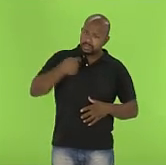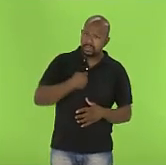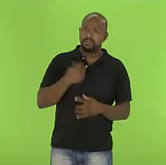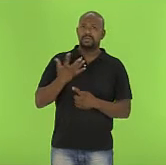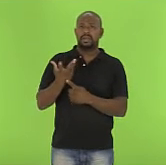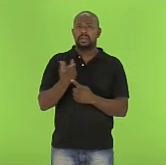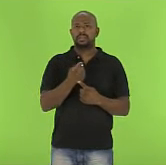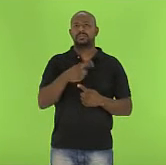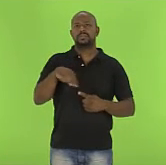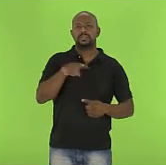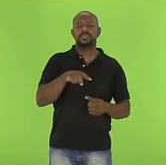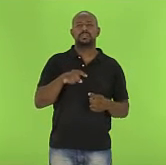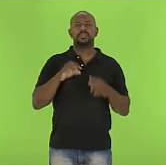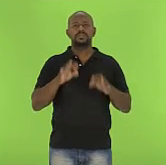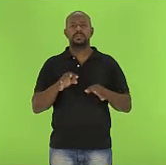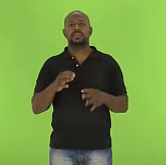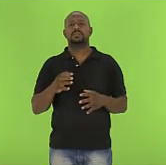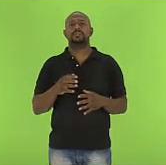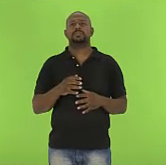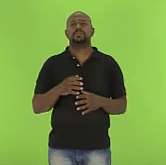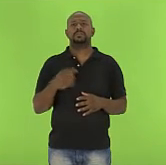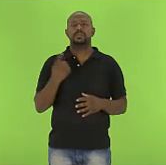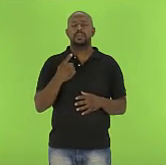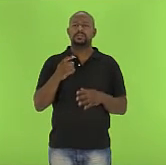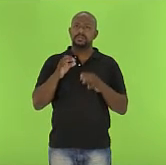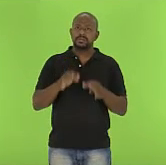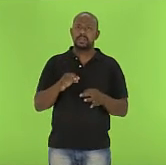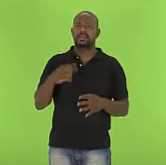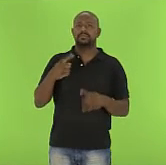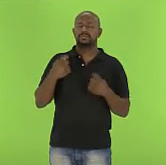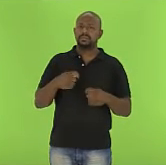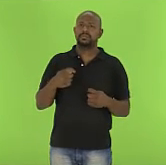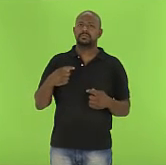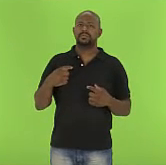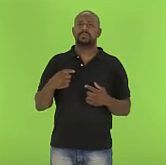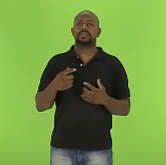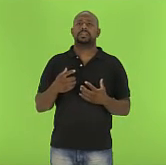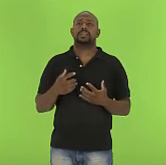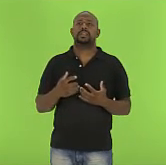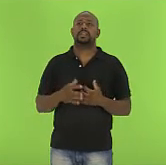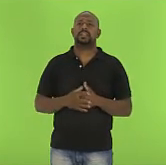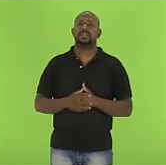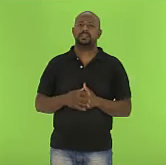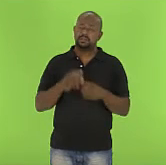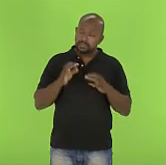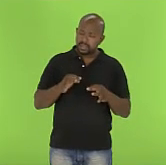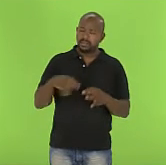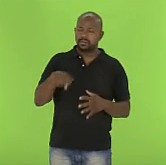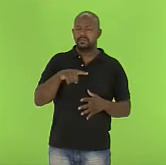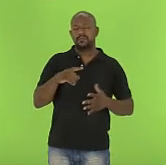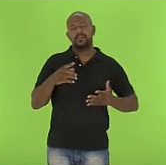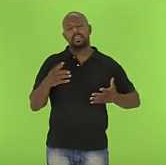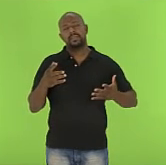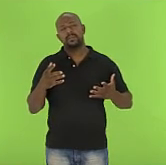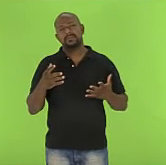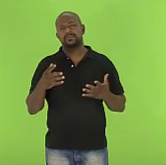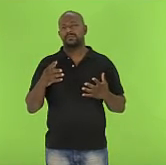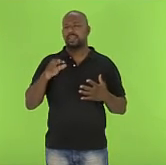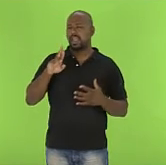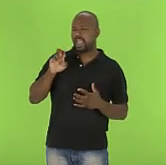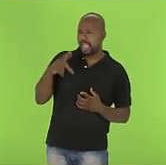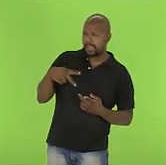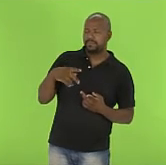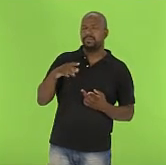Nós somos a arte e a cultura do nosso país. Quando a gente bota um samba para tocar, quando a gente ouve um rap,